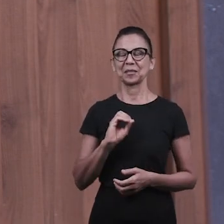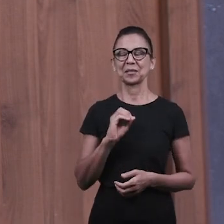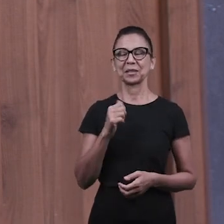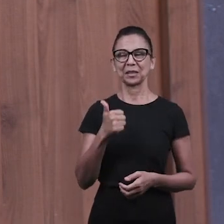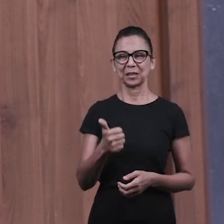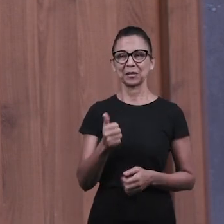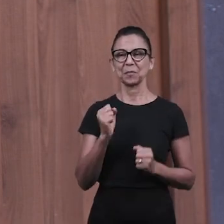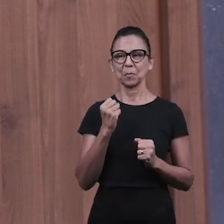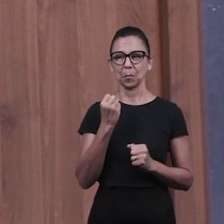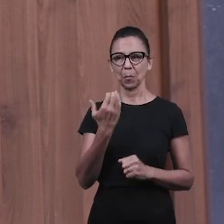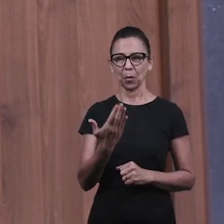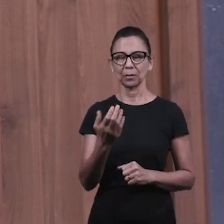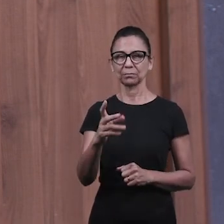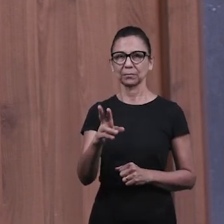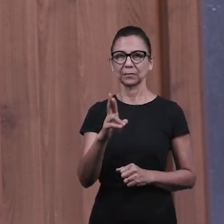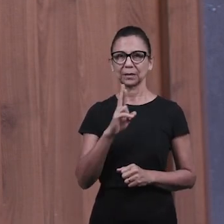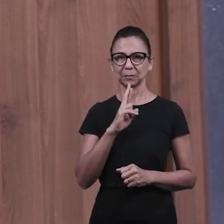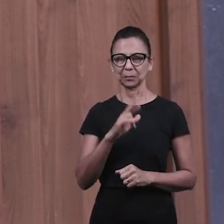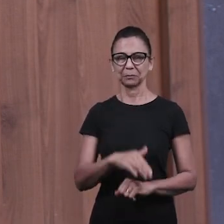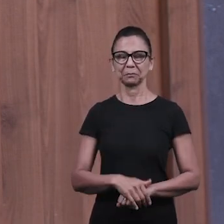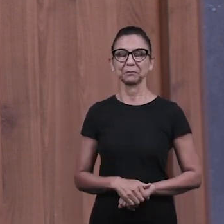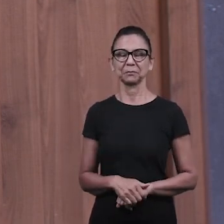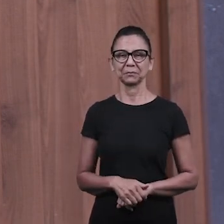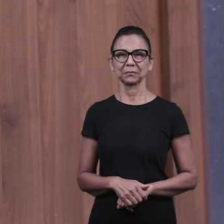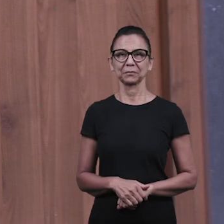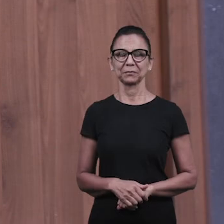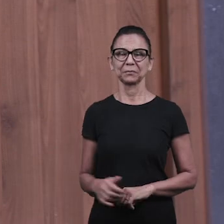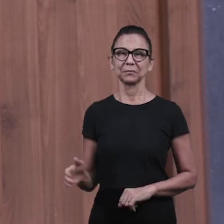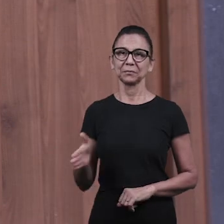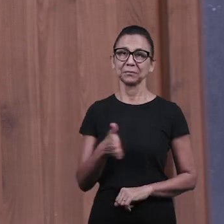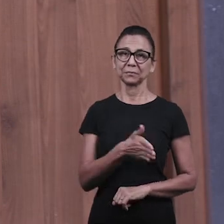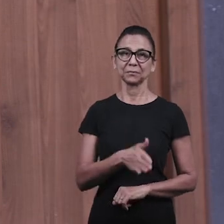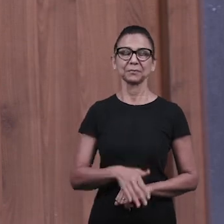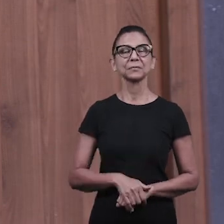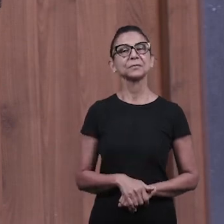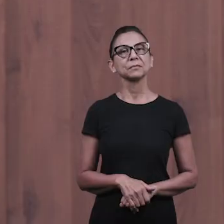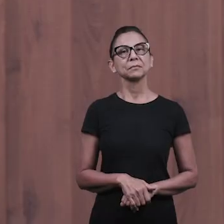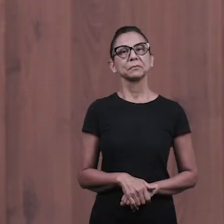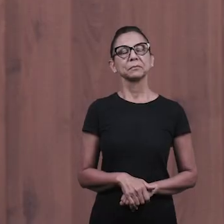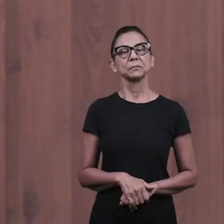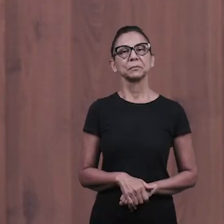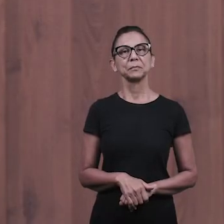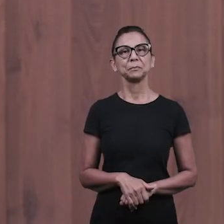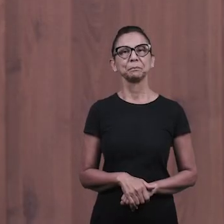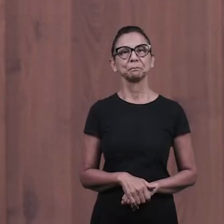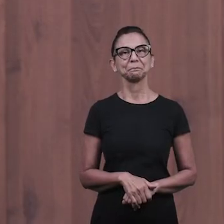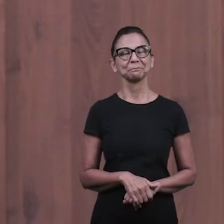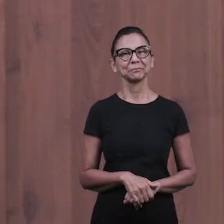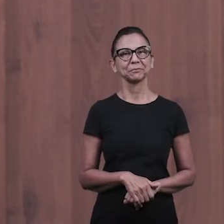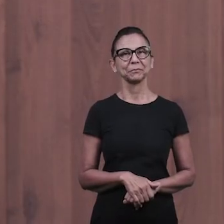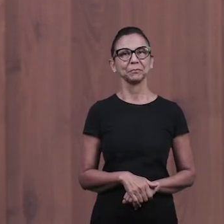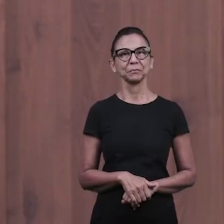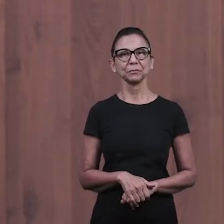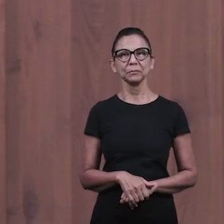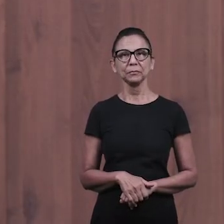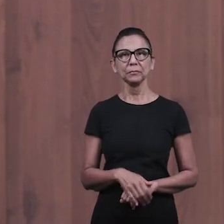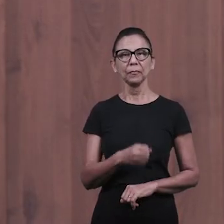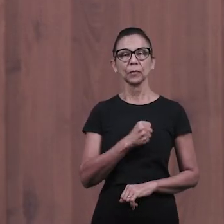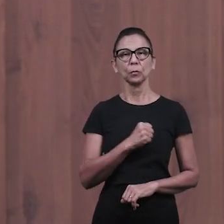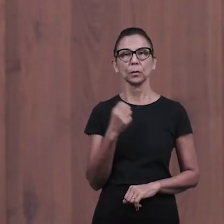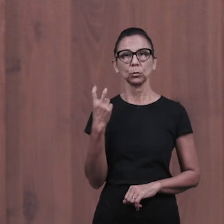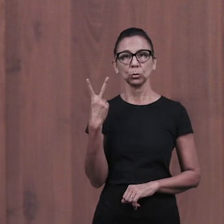colocado na resposta dos nossos dois irmãos. Glória a Deus. Muito bem, nós vamos então agora falar sobre a